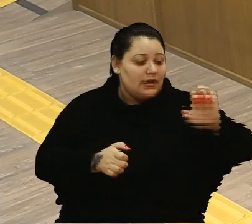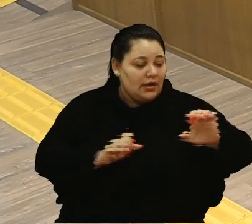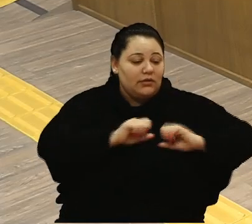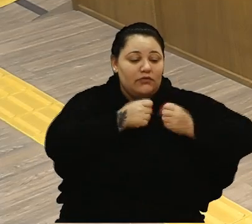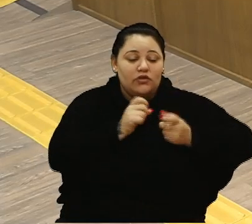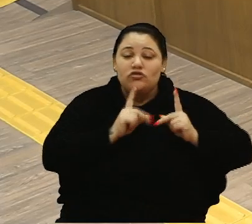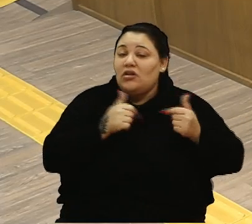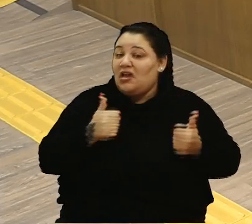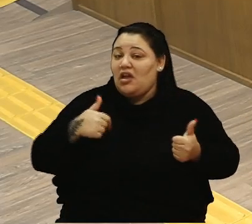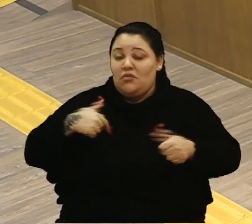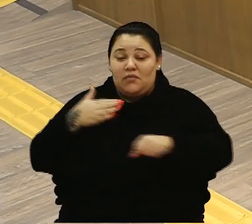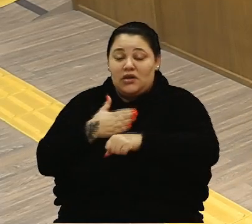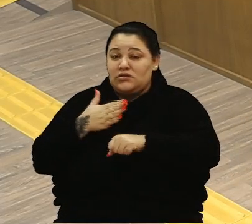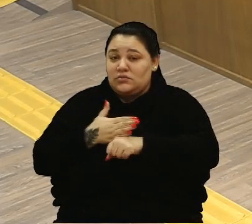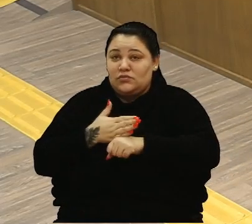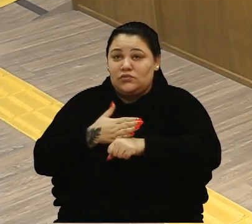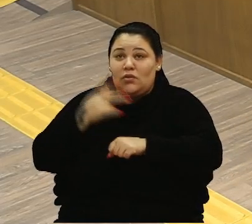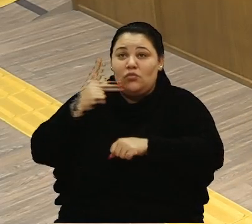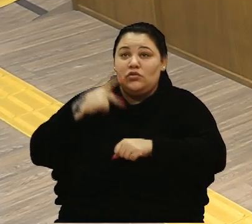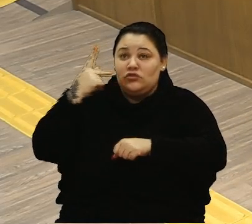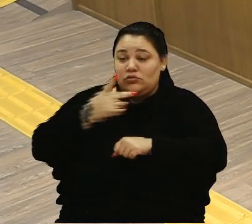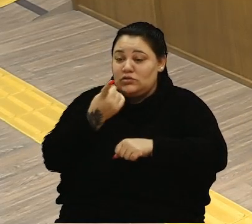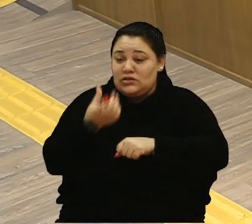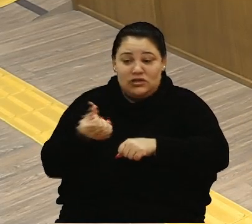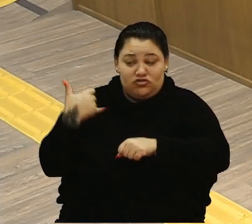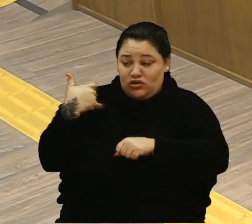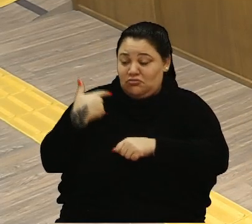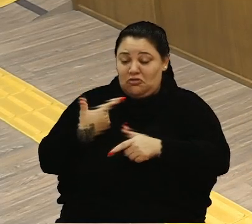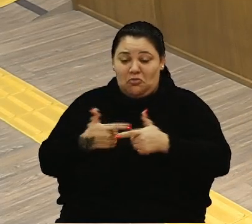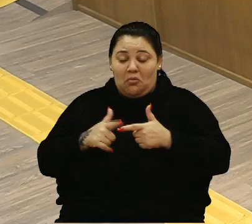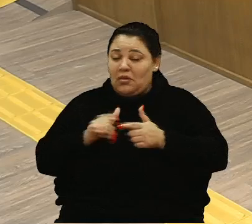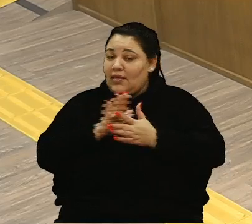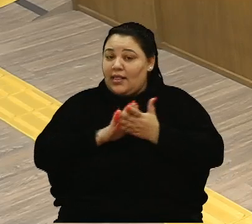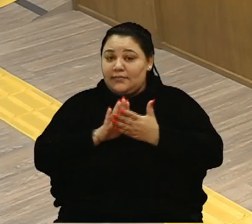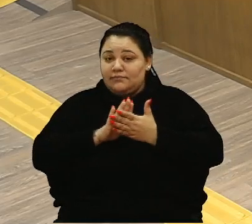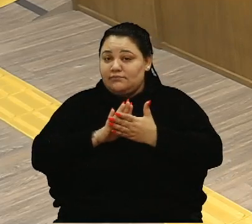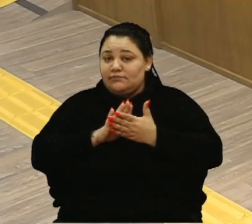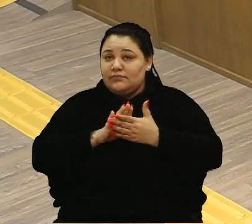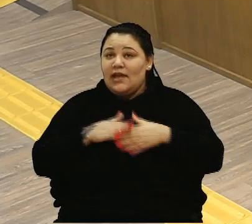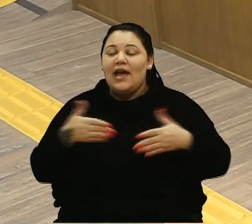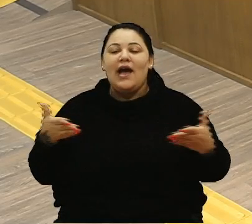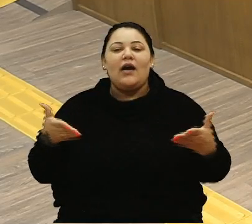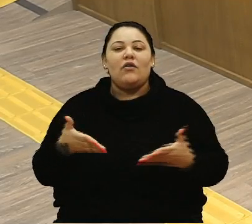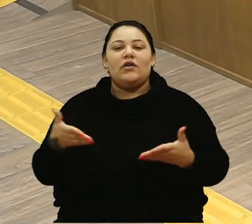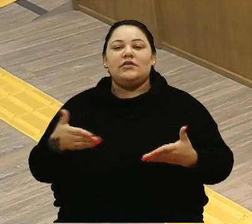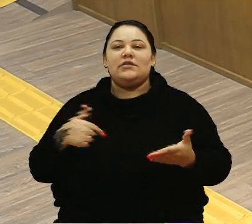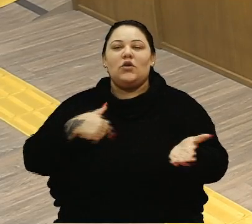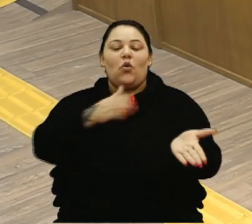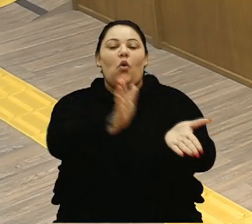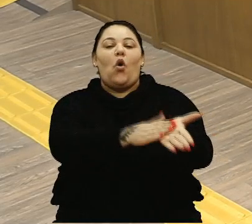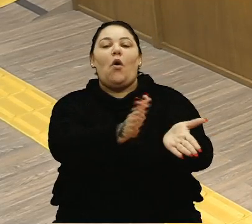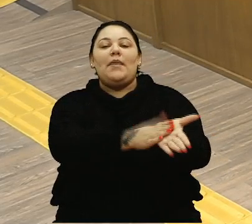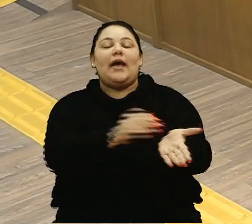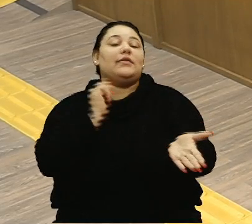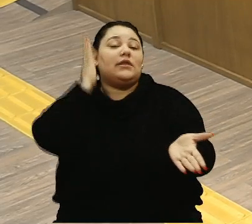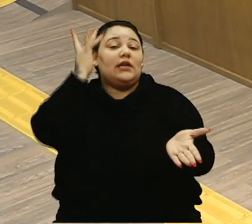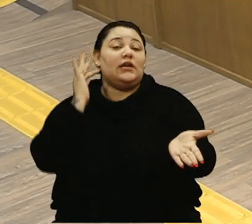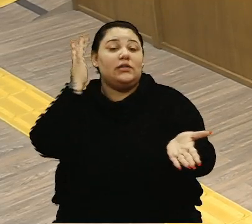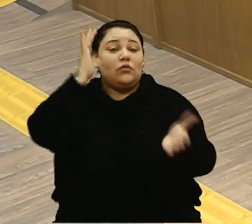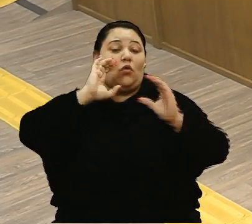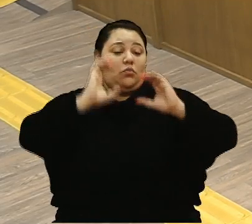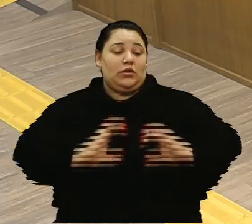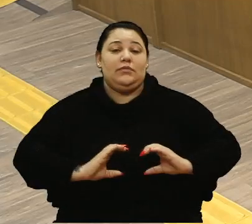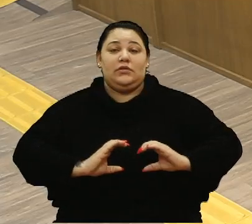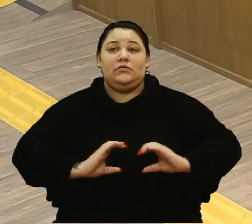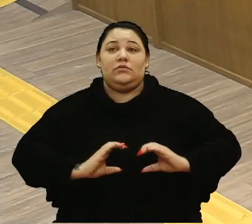sou filiado desde os meus 16 anos e não tenho problema com isso. Agora, se eu cobrar da vereadora Daiane uma postura, ela